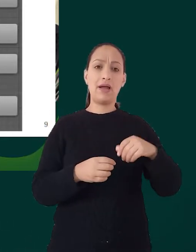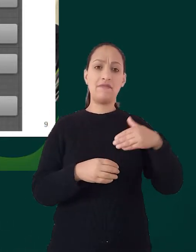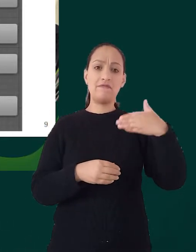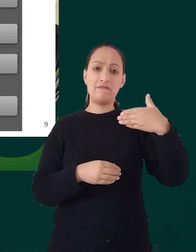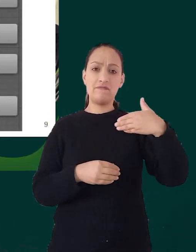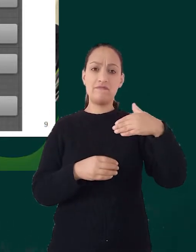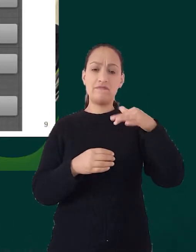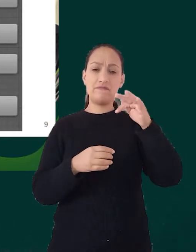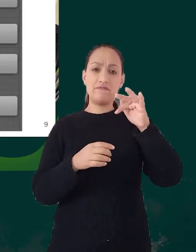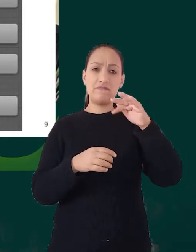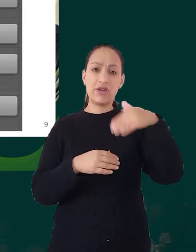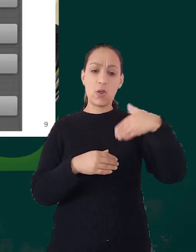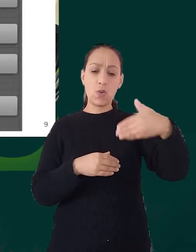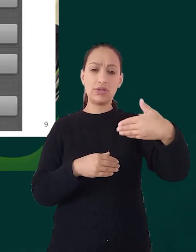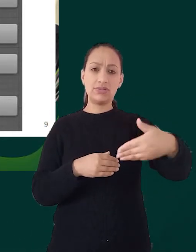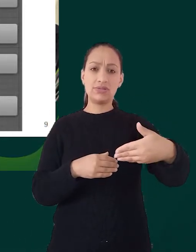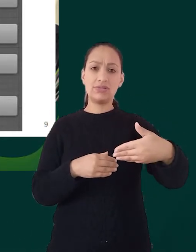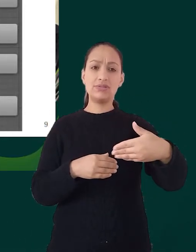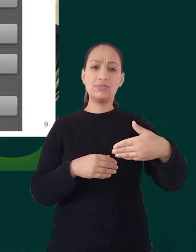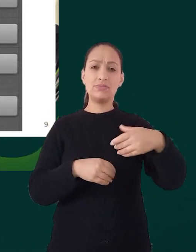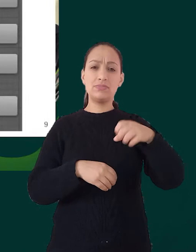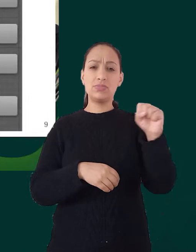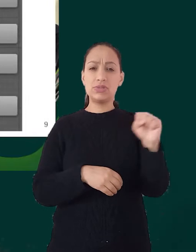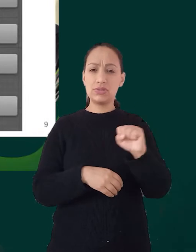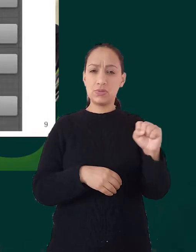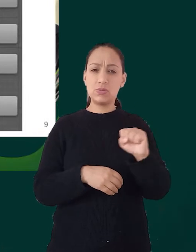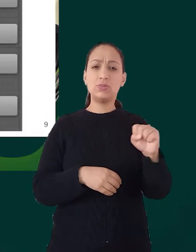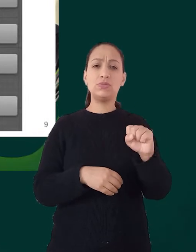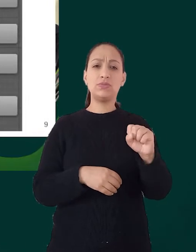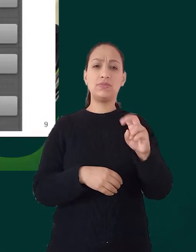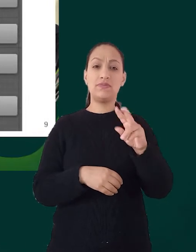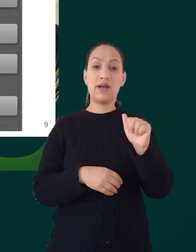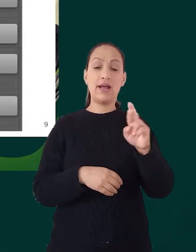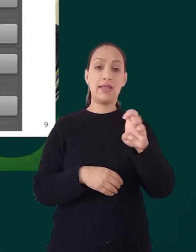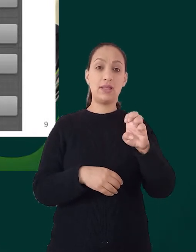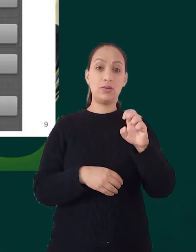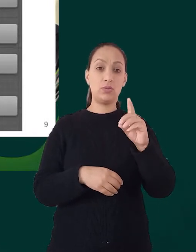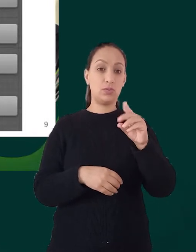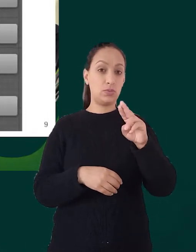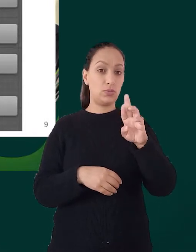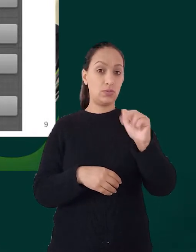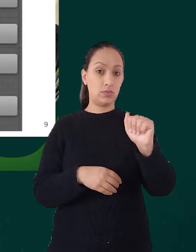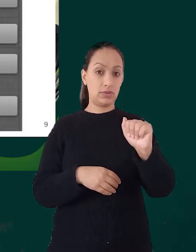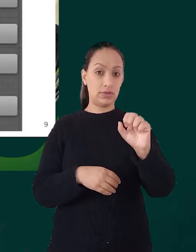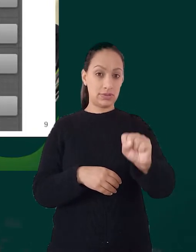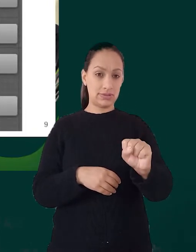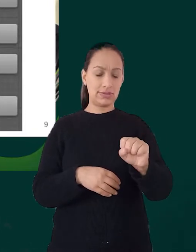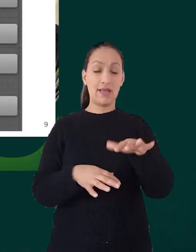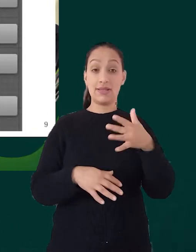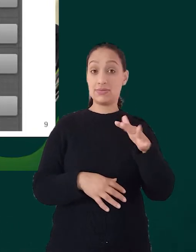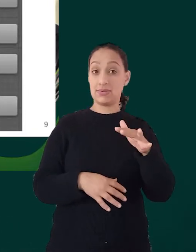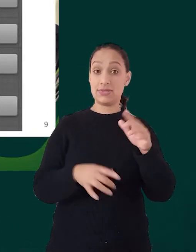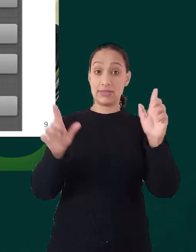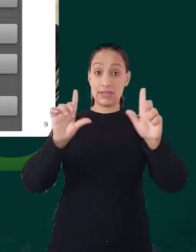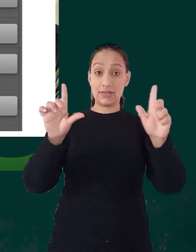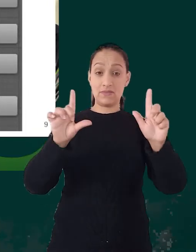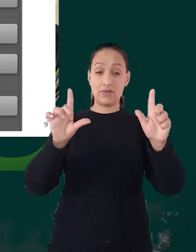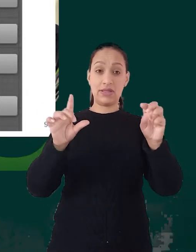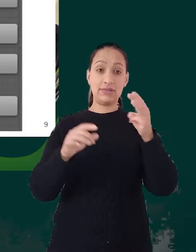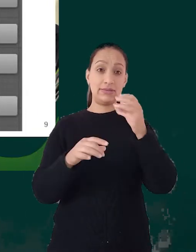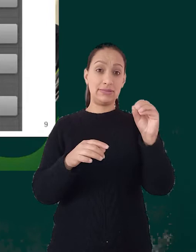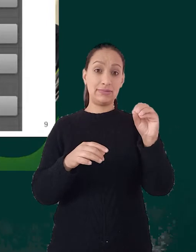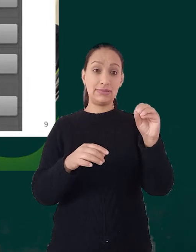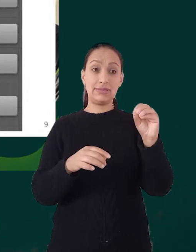segundo, de varreduras, tá? E, normalmente, essa frequência, em televisão, por exemplo, é 30 quadros por segundo.